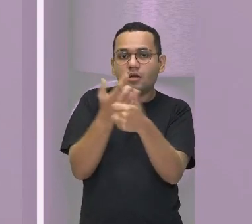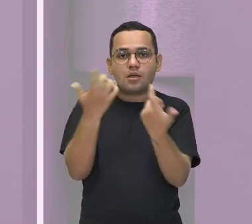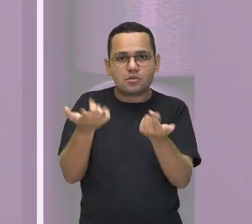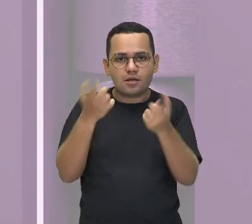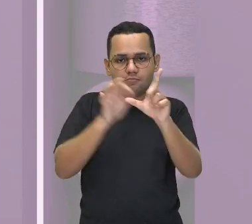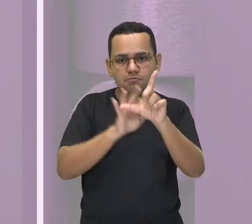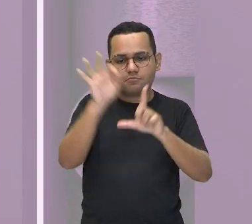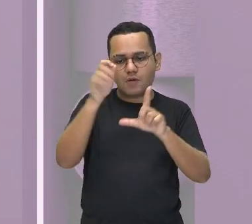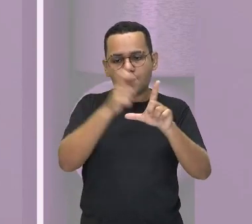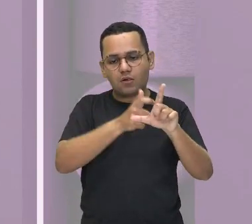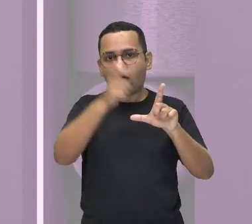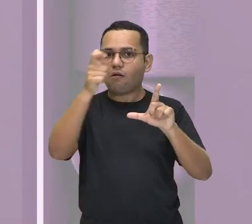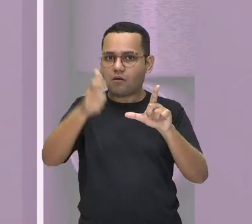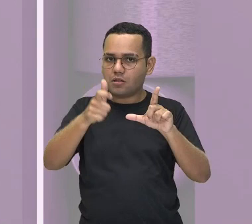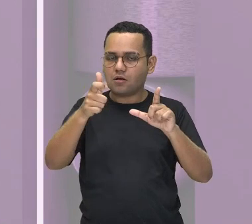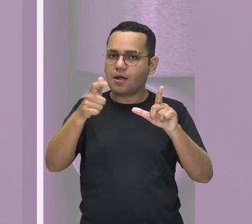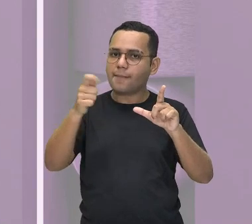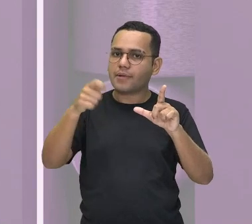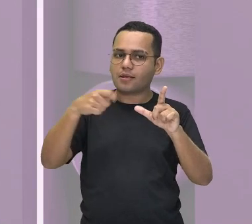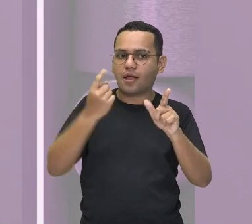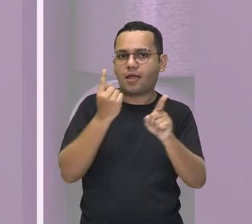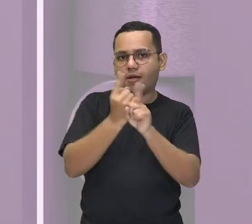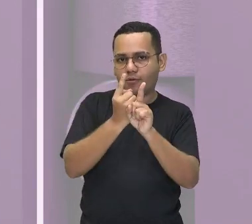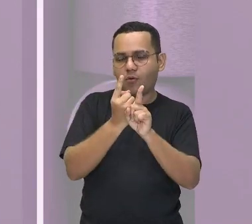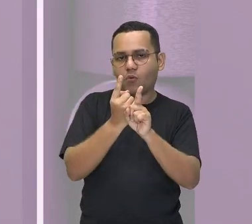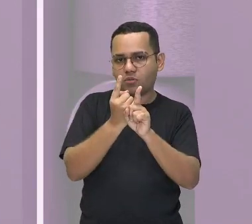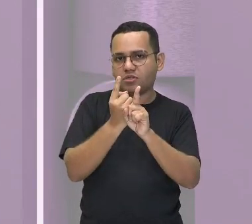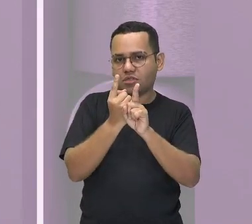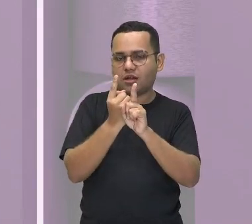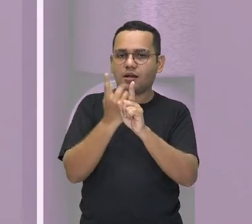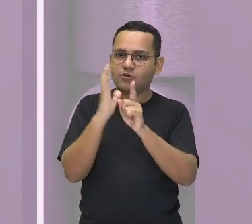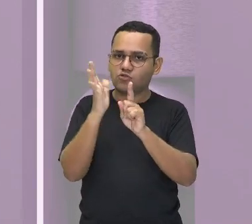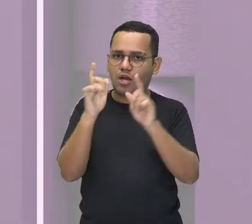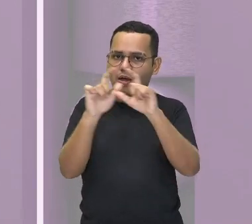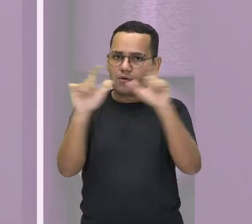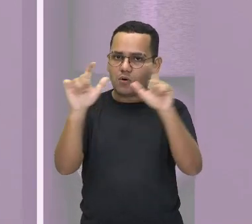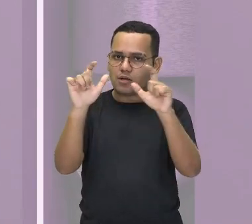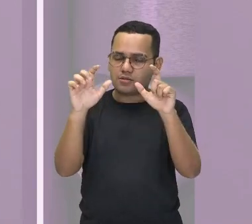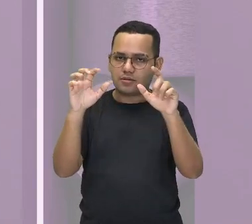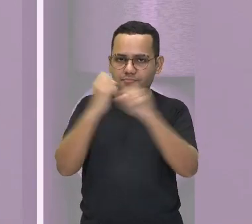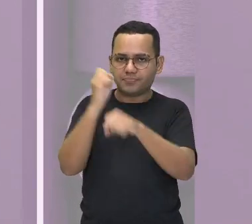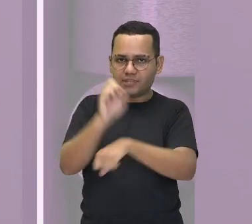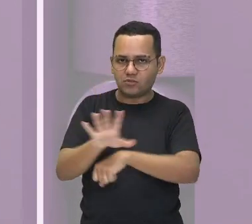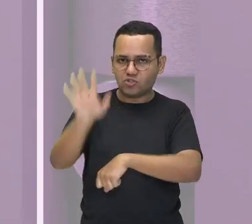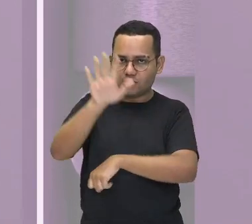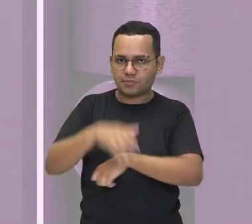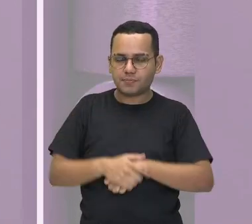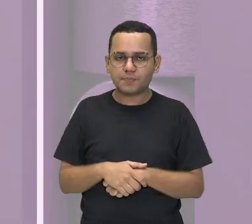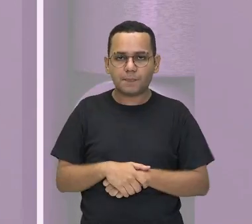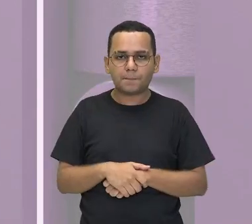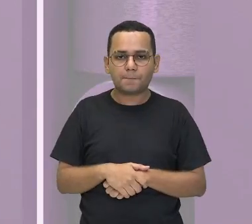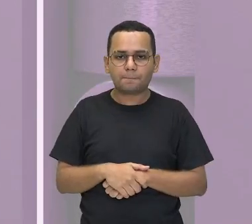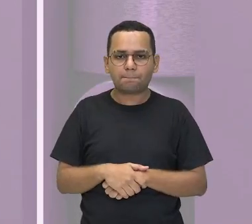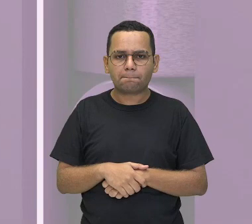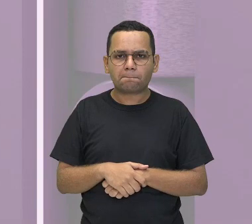nós vamos obter a sua equação geral, tá? Depois que nós obtermos aí a equação geral, aí